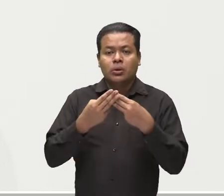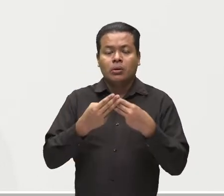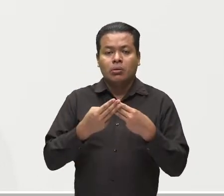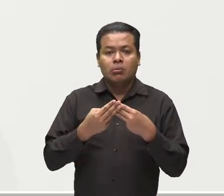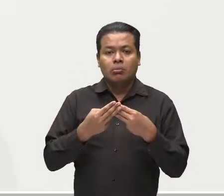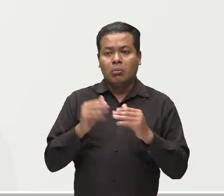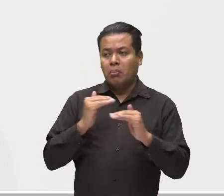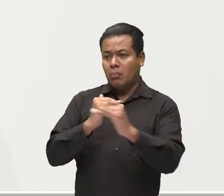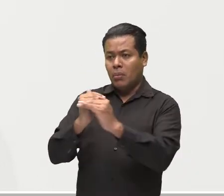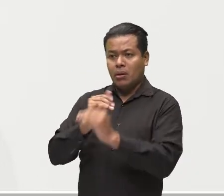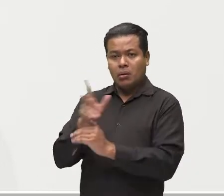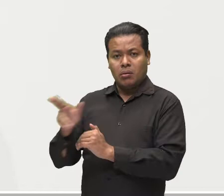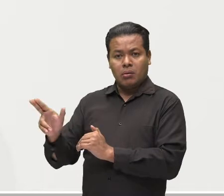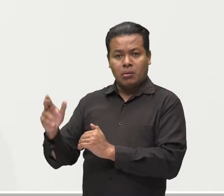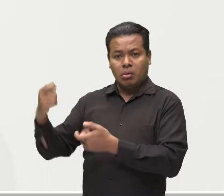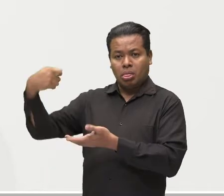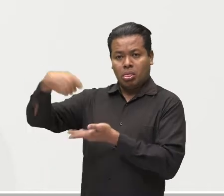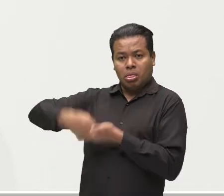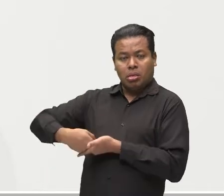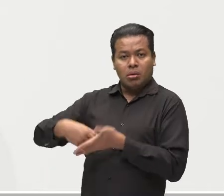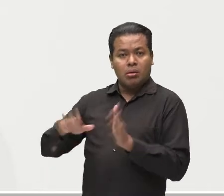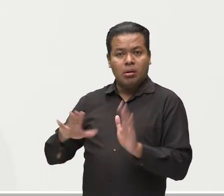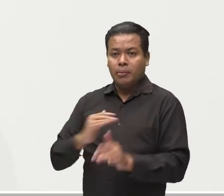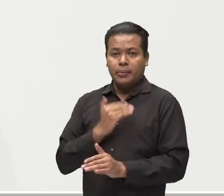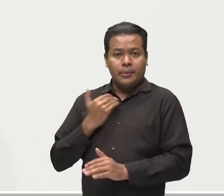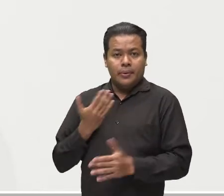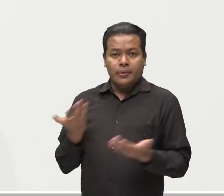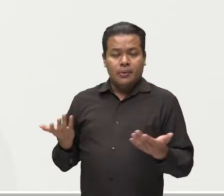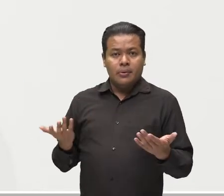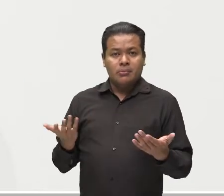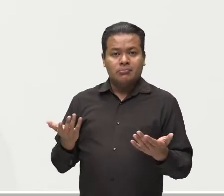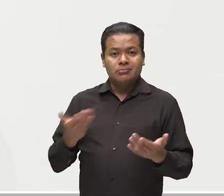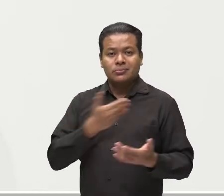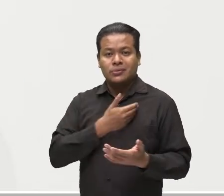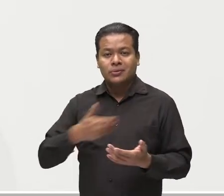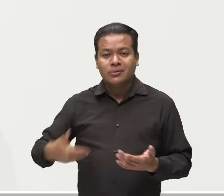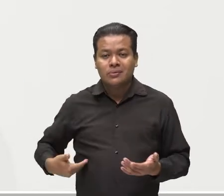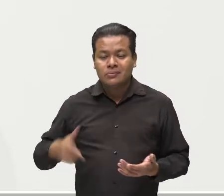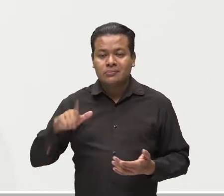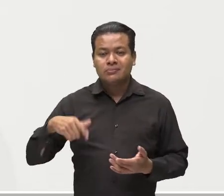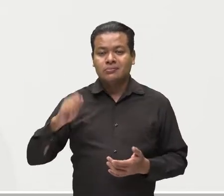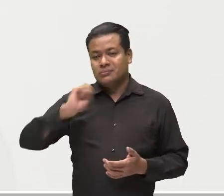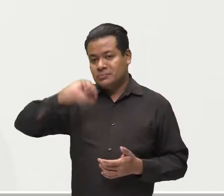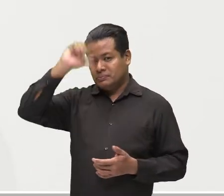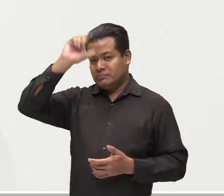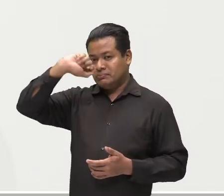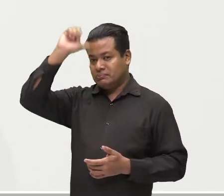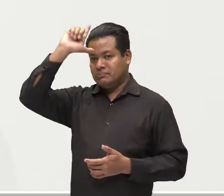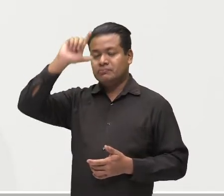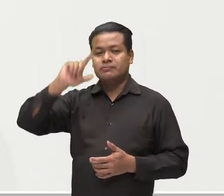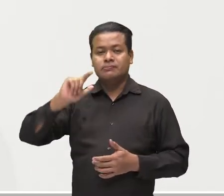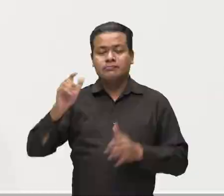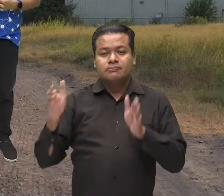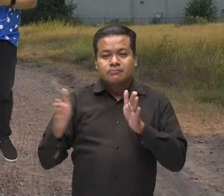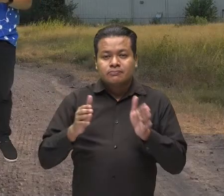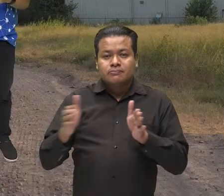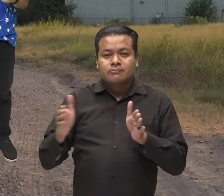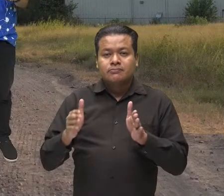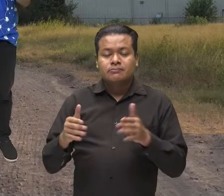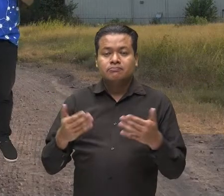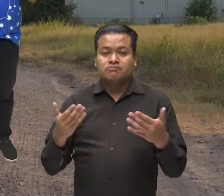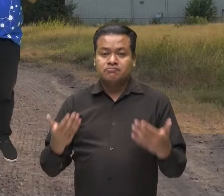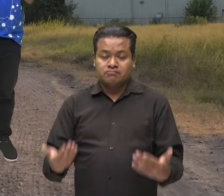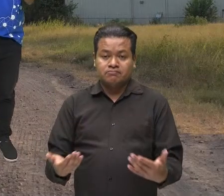que foi estipulado por um governo, né? Como era o caso do governo da Alemanha lá no período do Terceiro Reich,